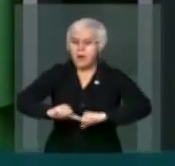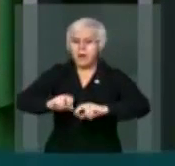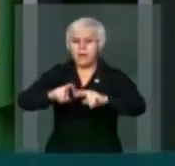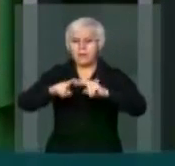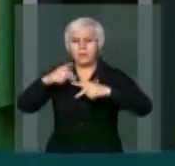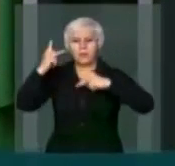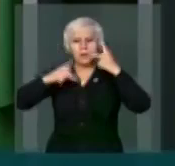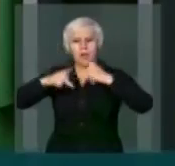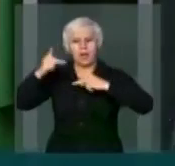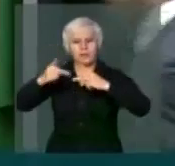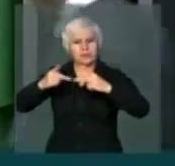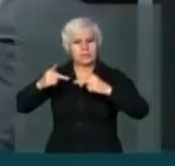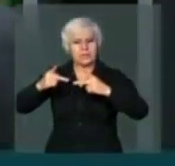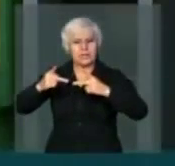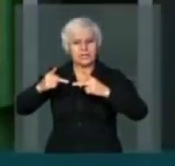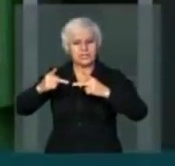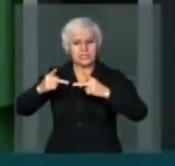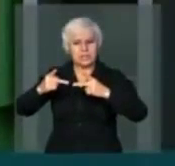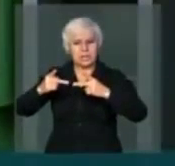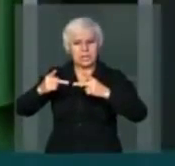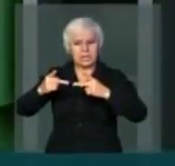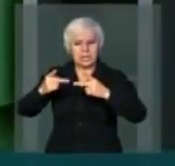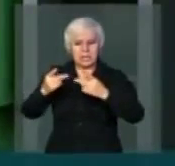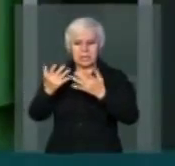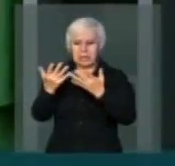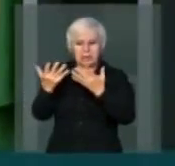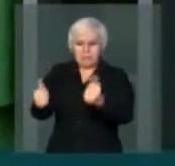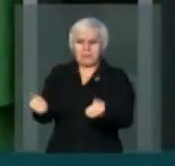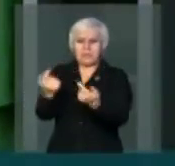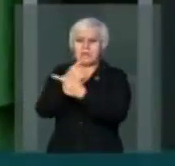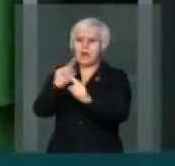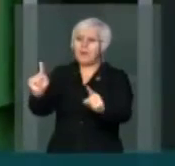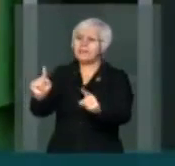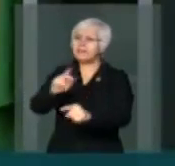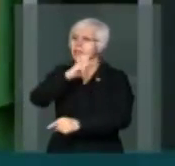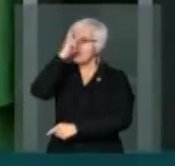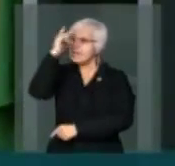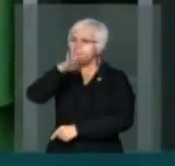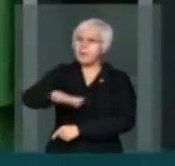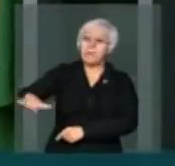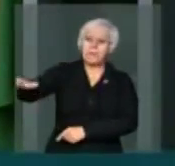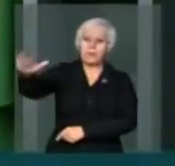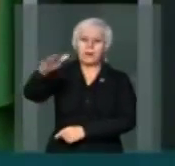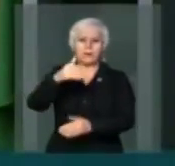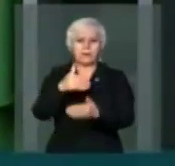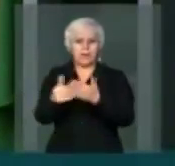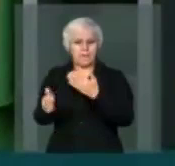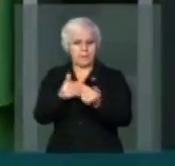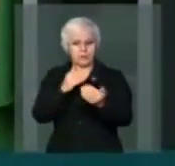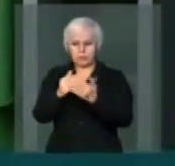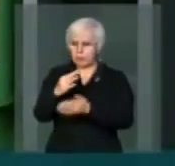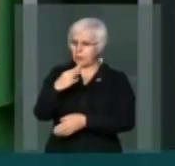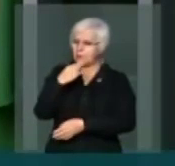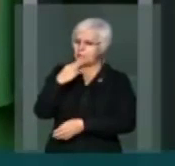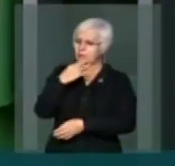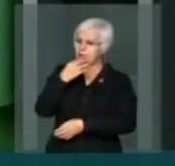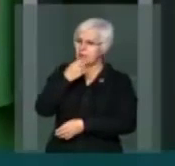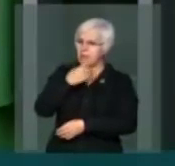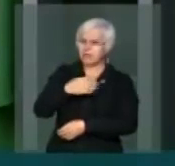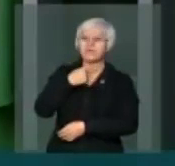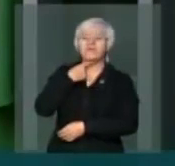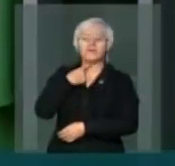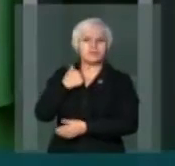política para os que resistem a sucumbir à sua espetacularização como sintoma agudo